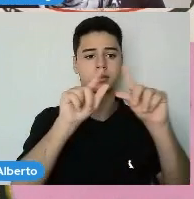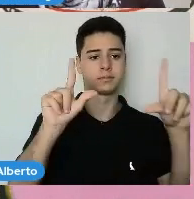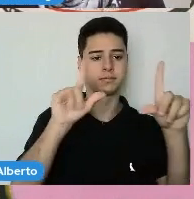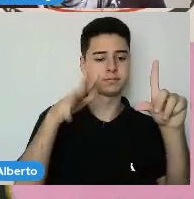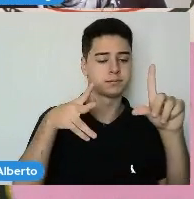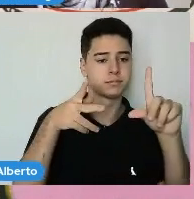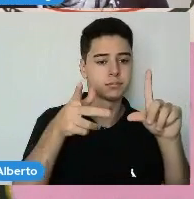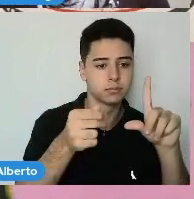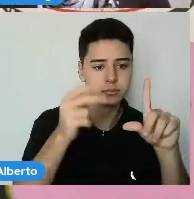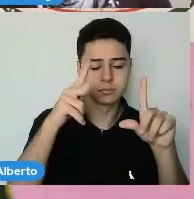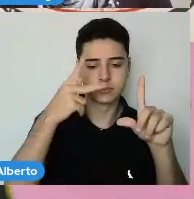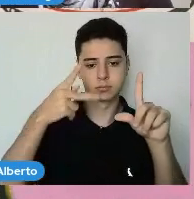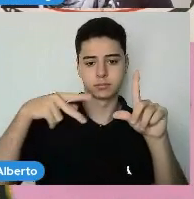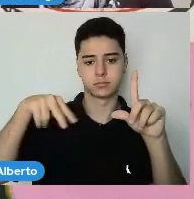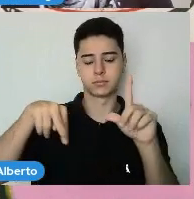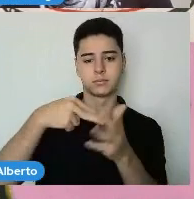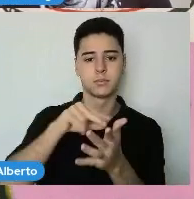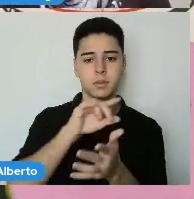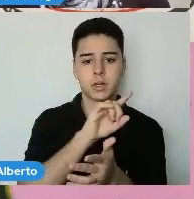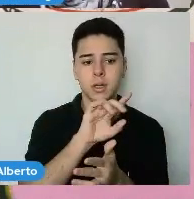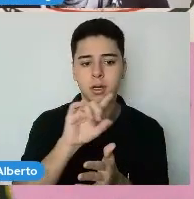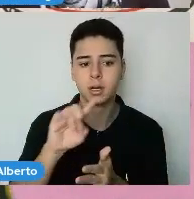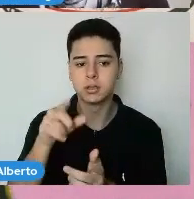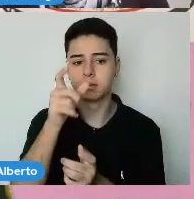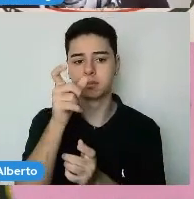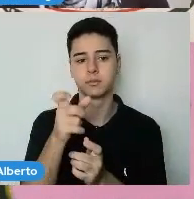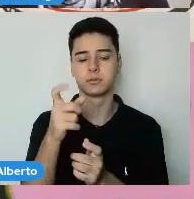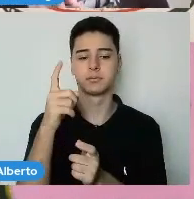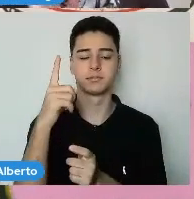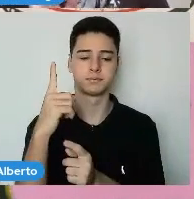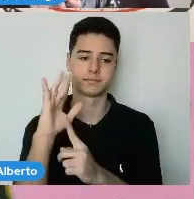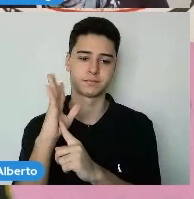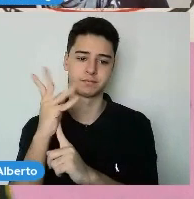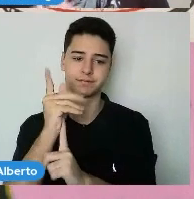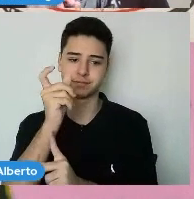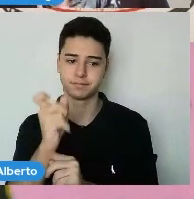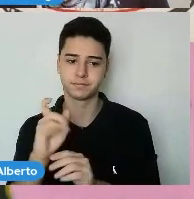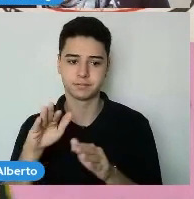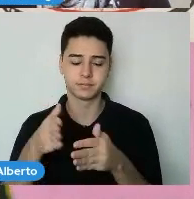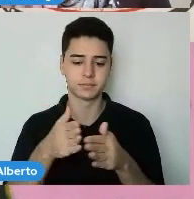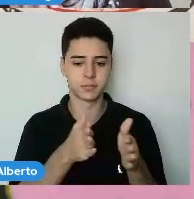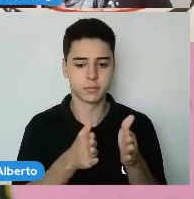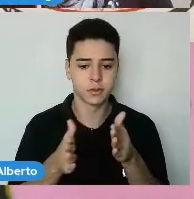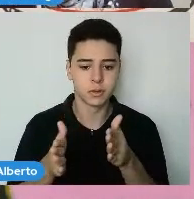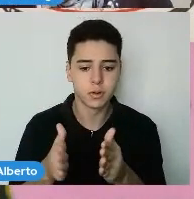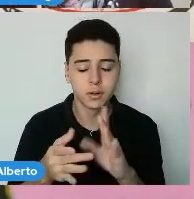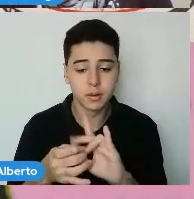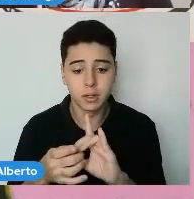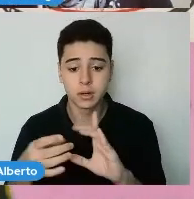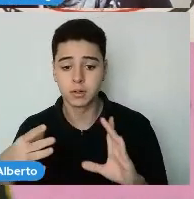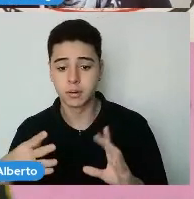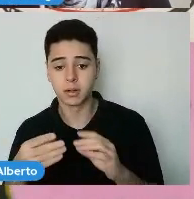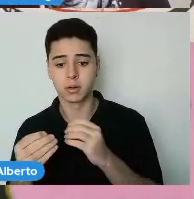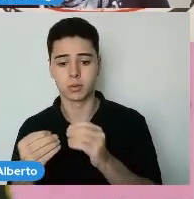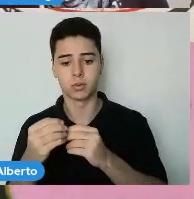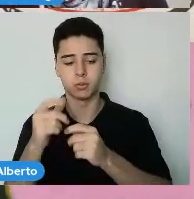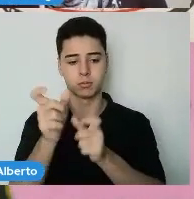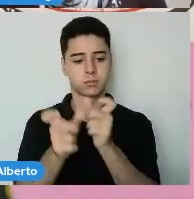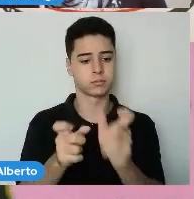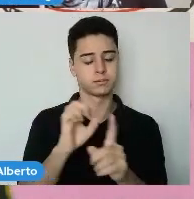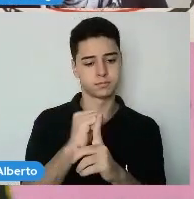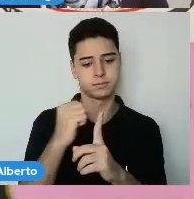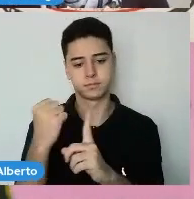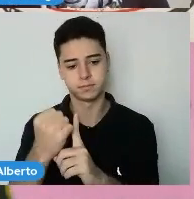dessa performance, tá? Cada pessoa um artista, no caminho para a liberdade da forma do organismo